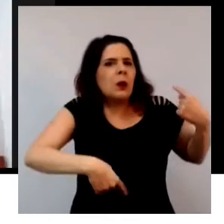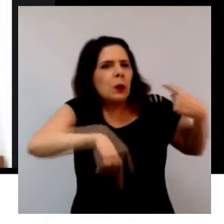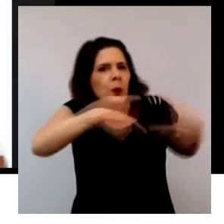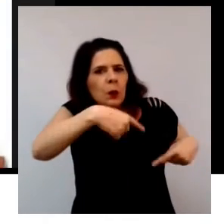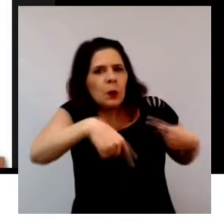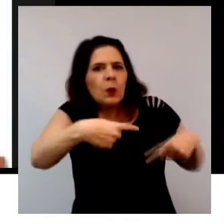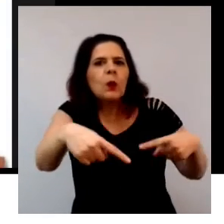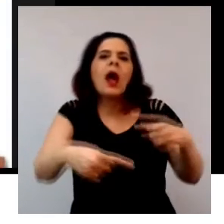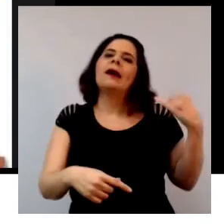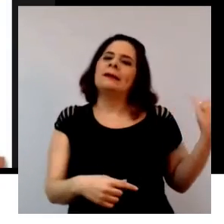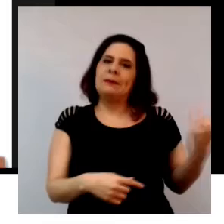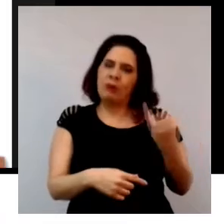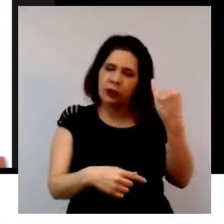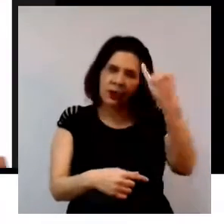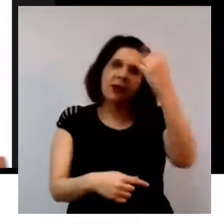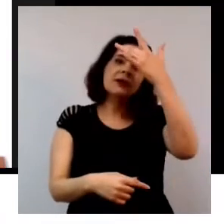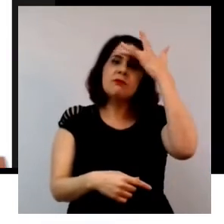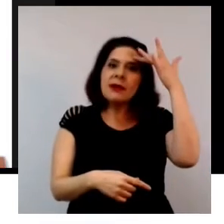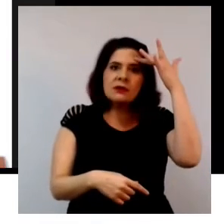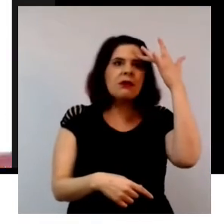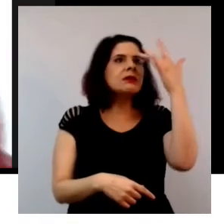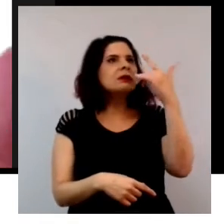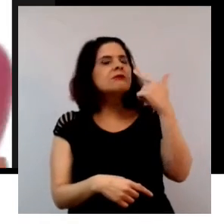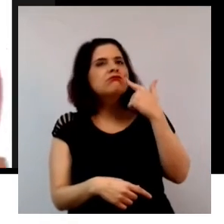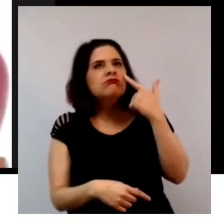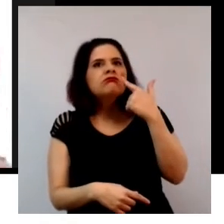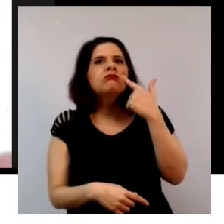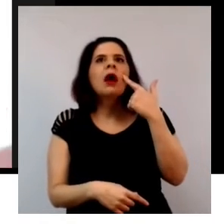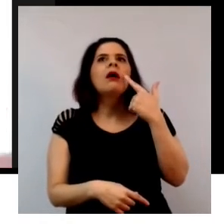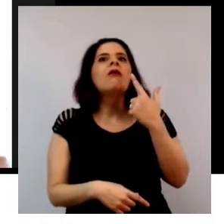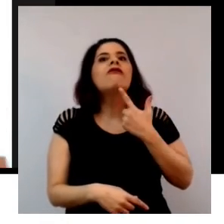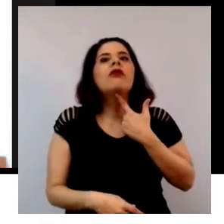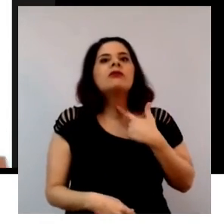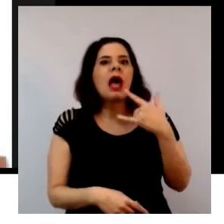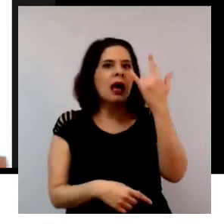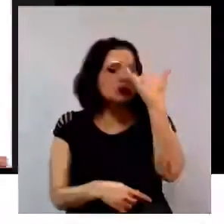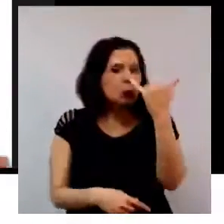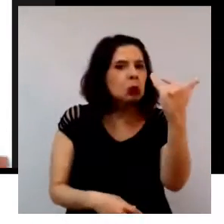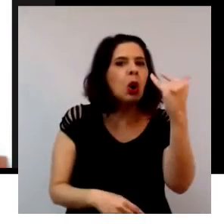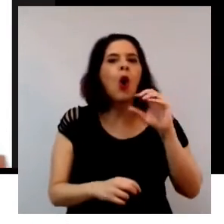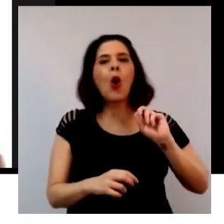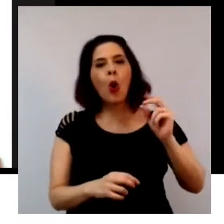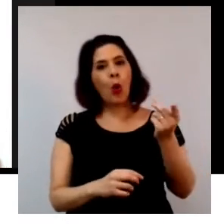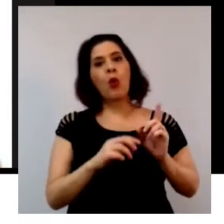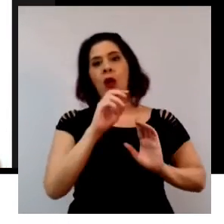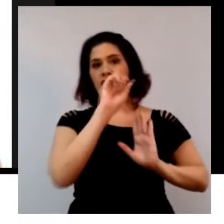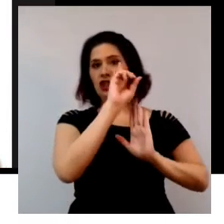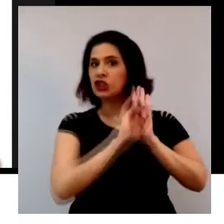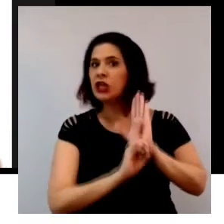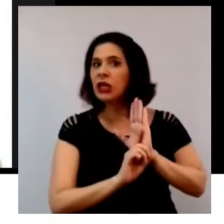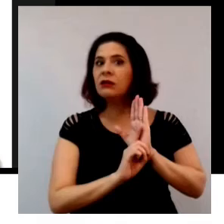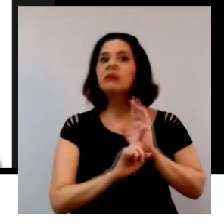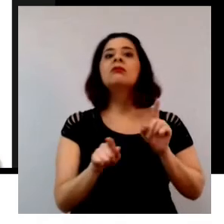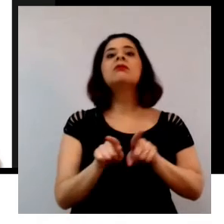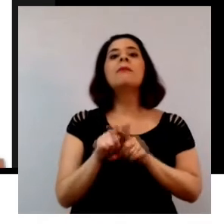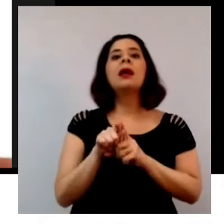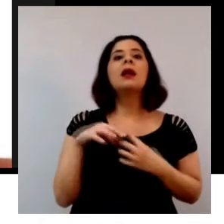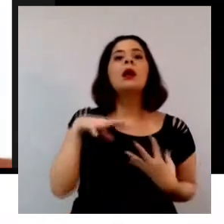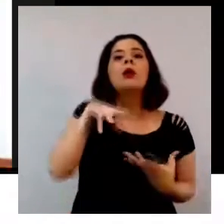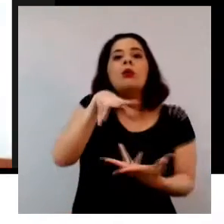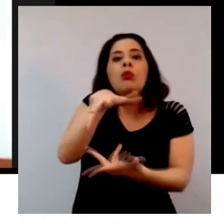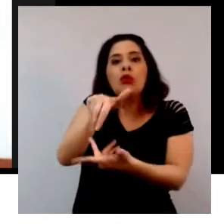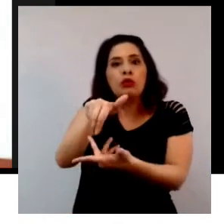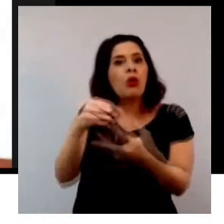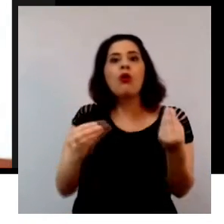paixões, não só paixões, mas direitos. A gente tem direitos em jogo, a gente tem o futuro ambiental do nosso país em jogo, a gente tem uma série de questões, a